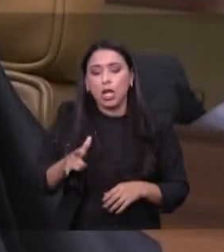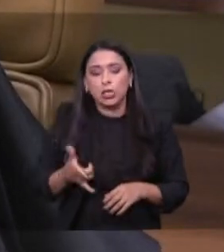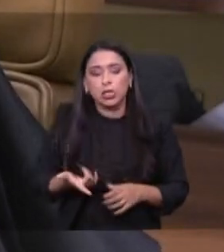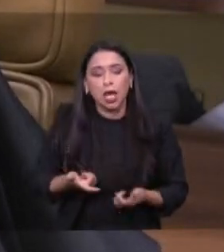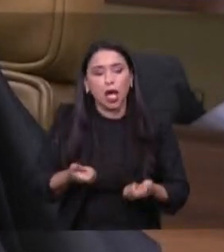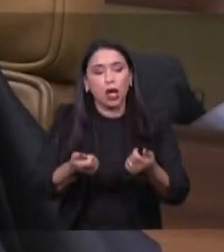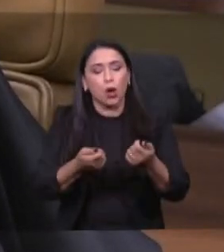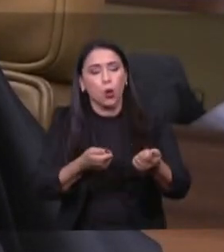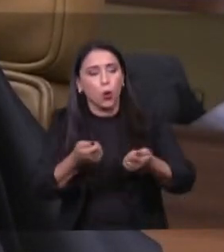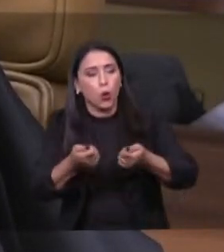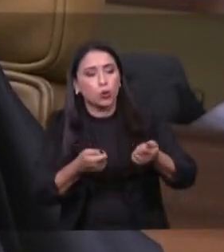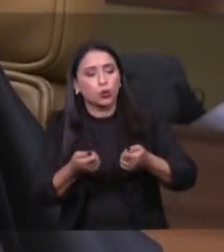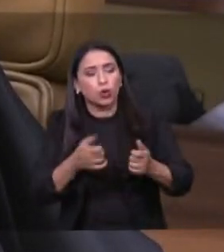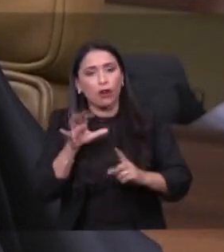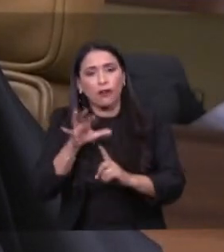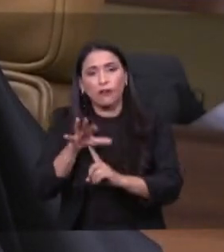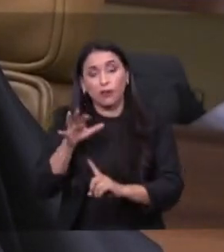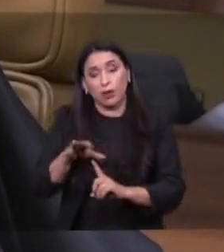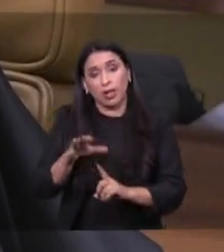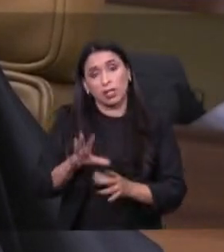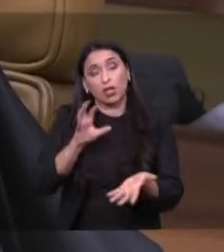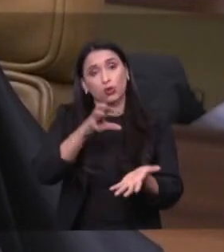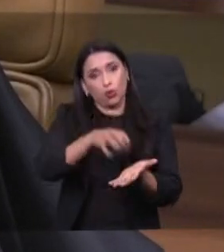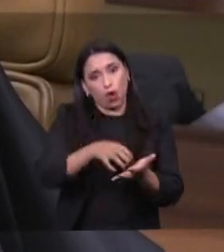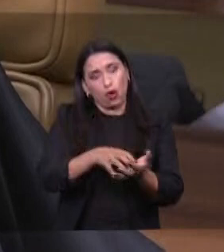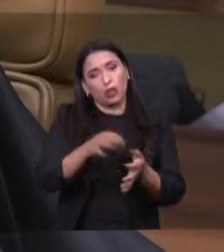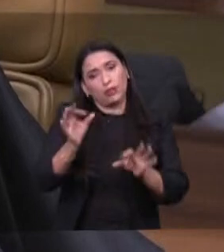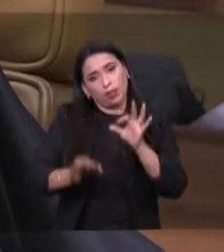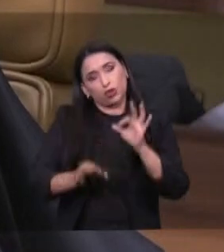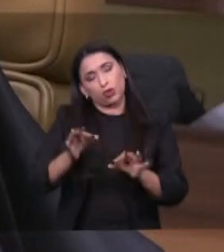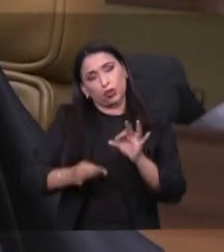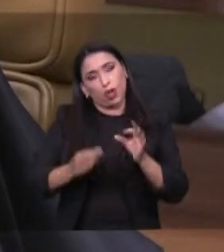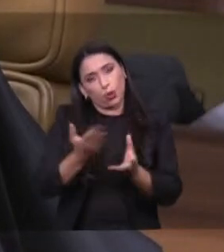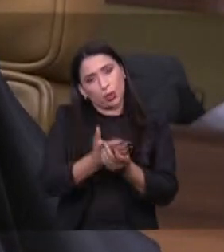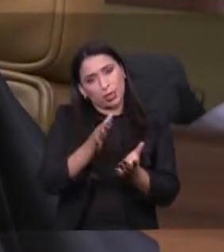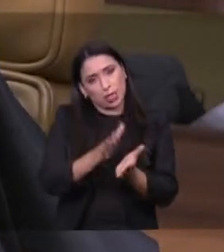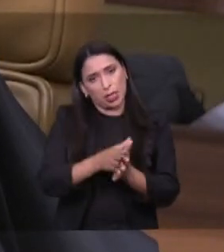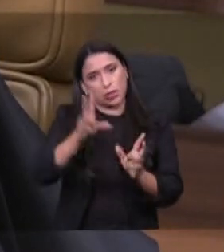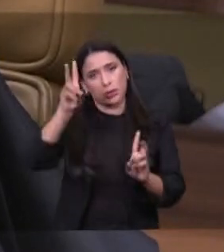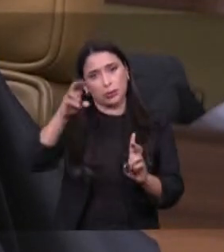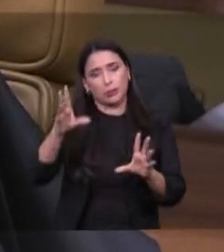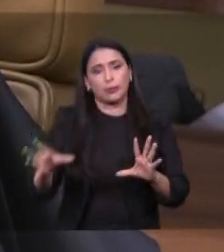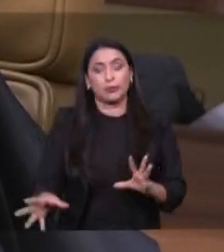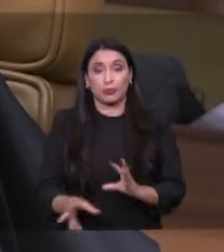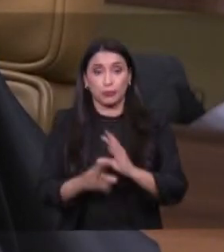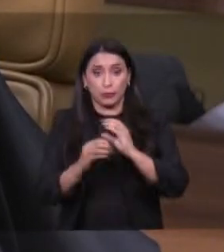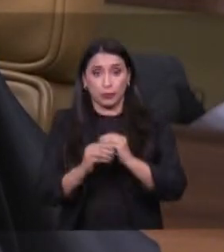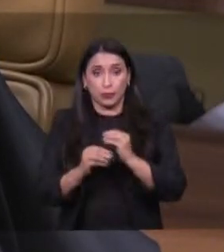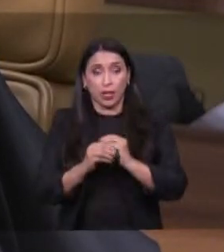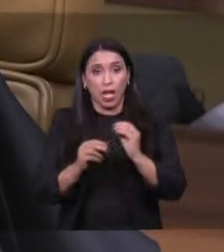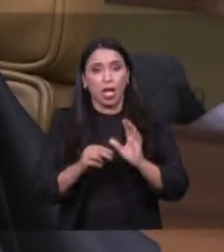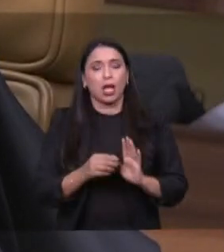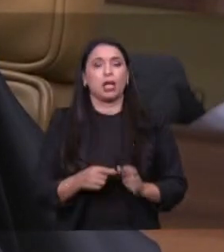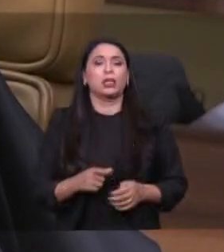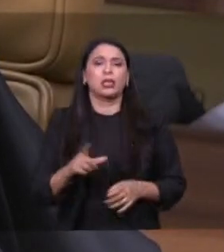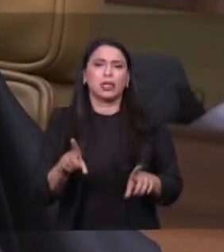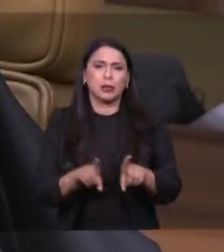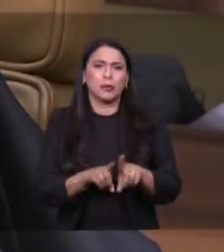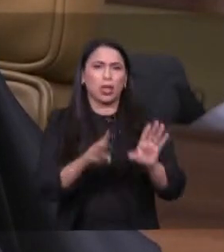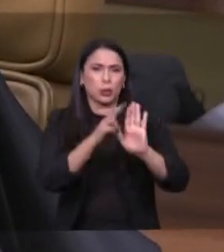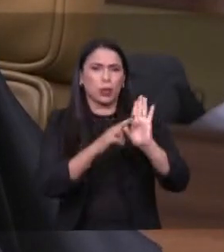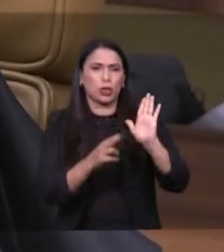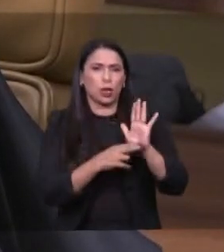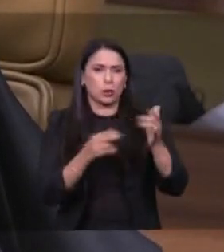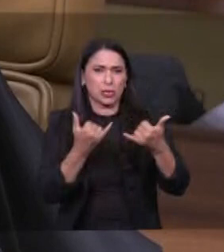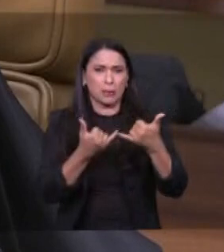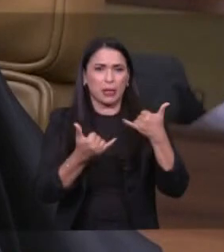órgão que legitimamente irá julgar o processo. Fecho aspas, cito a fonte. Destaco que a norma semelhante